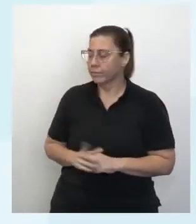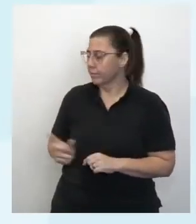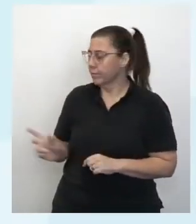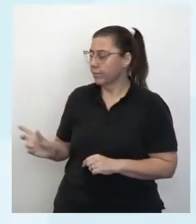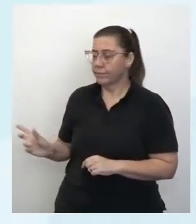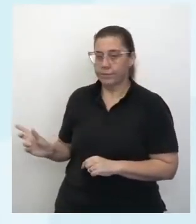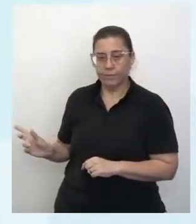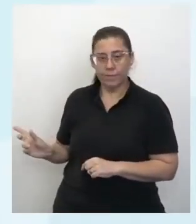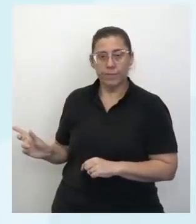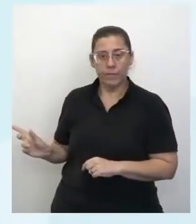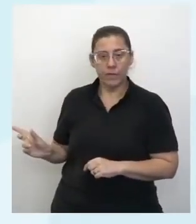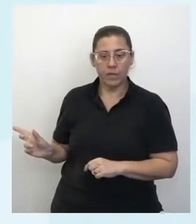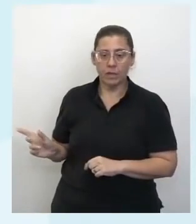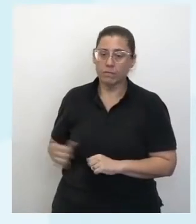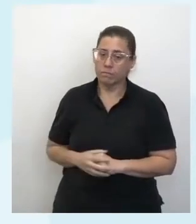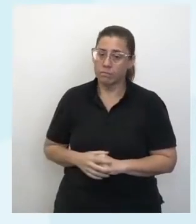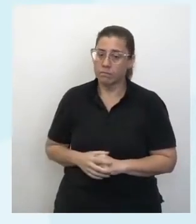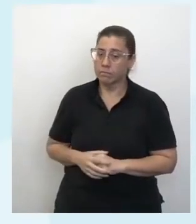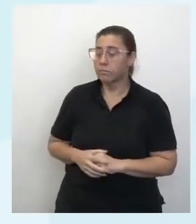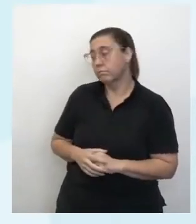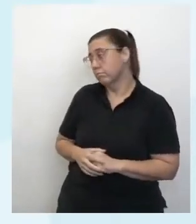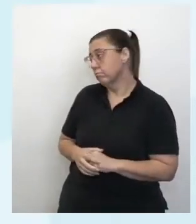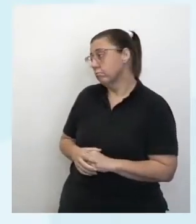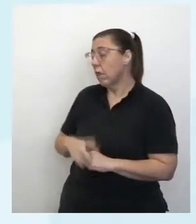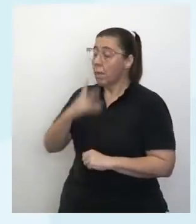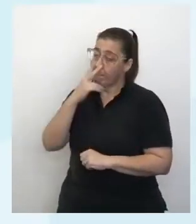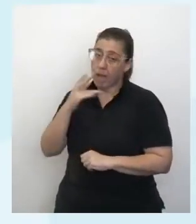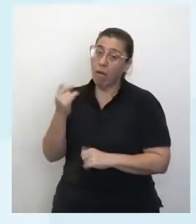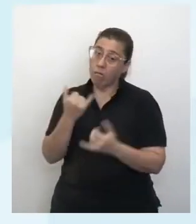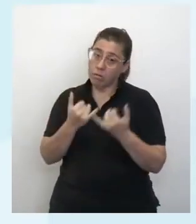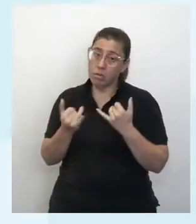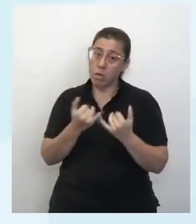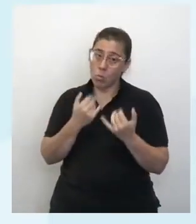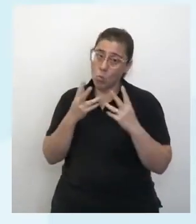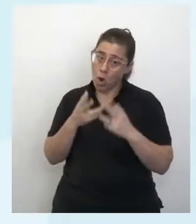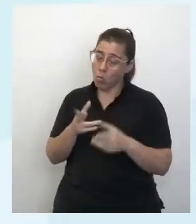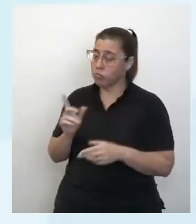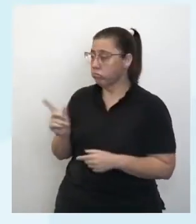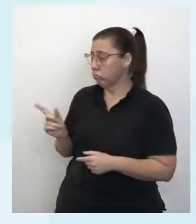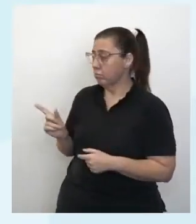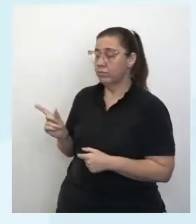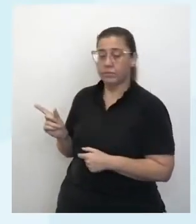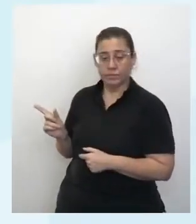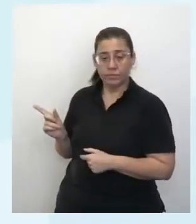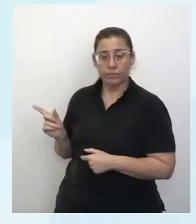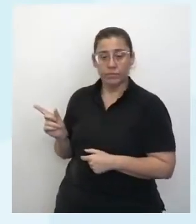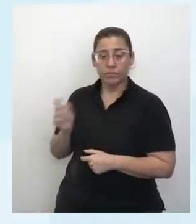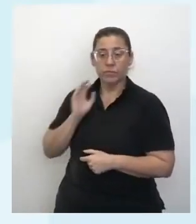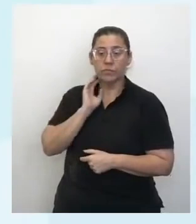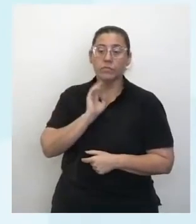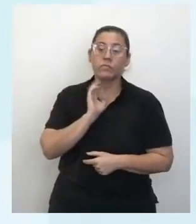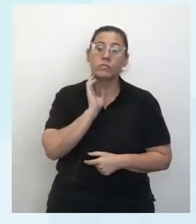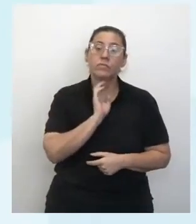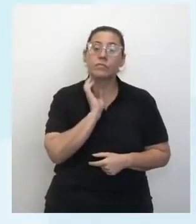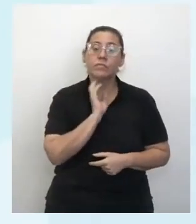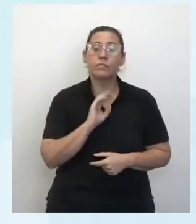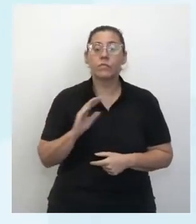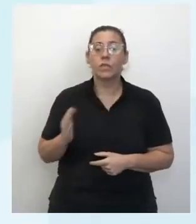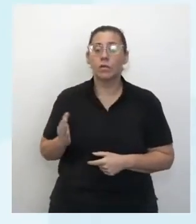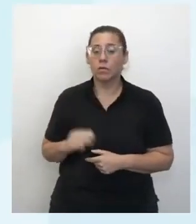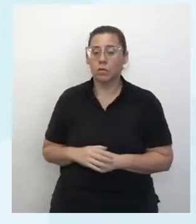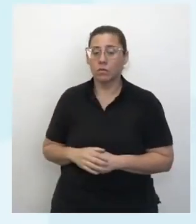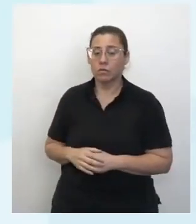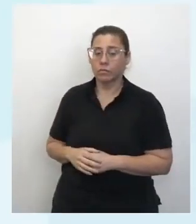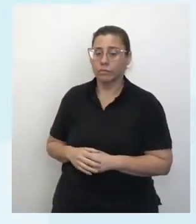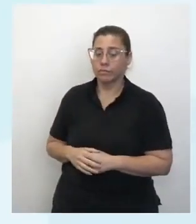aqui aparenta ser dois triângulos com a mesma forma, dois triângulos que têm um ângulo reto. Então, vou mexer aqui na